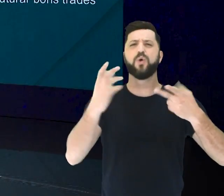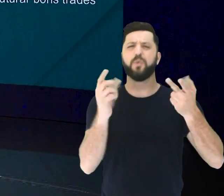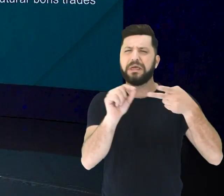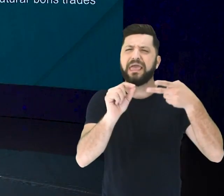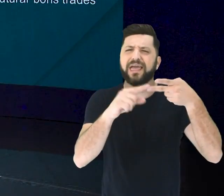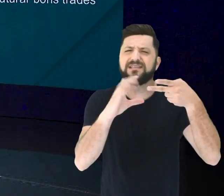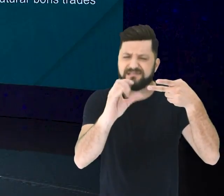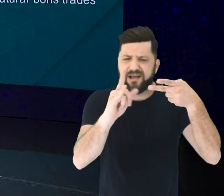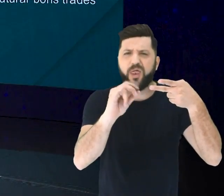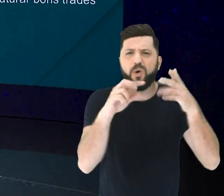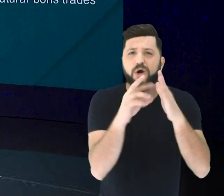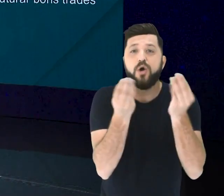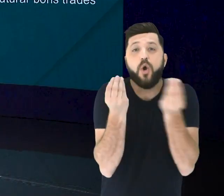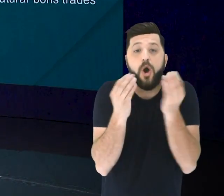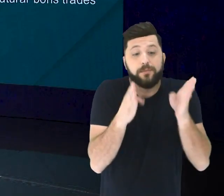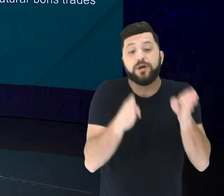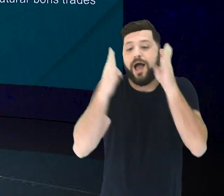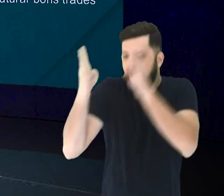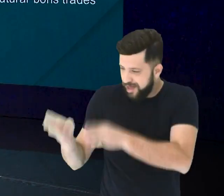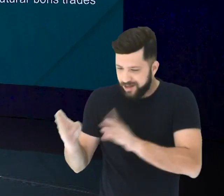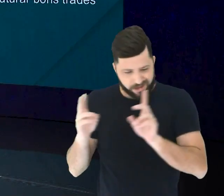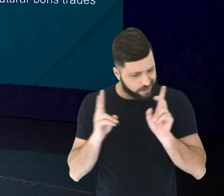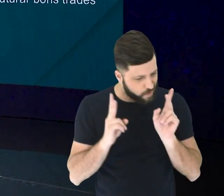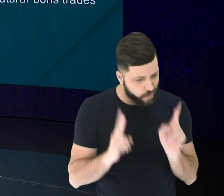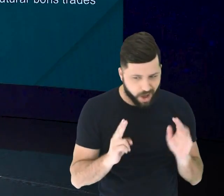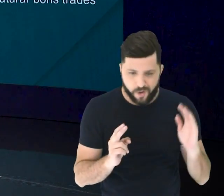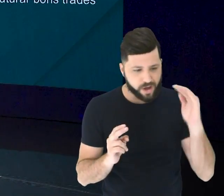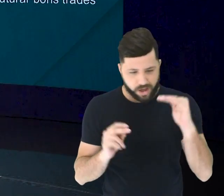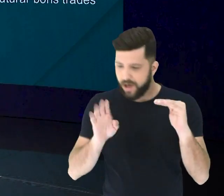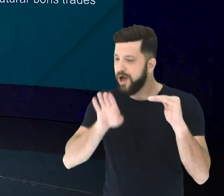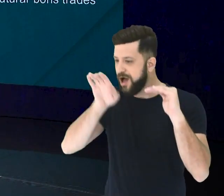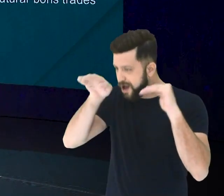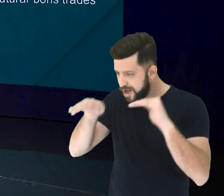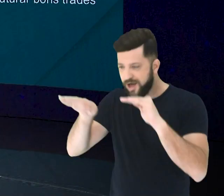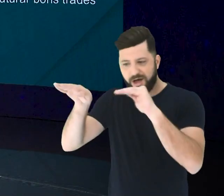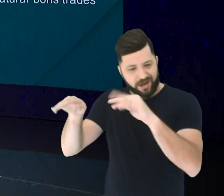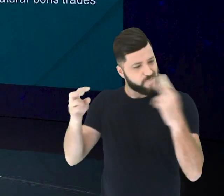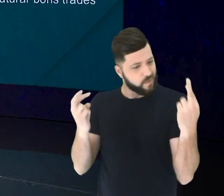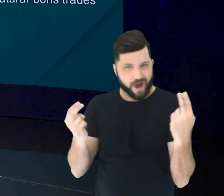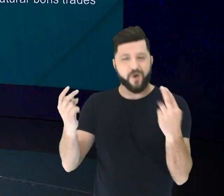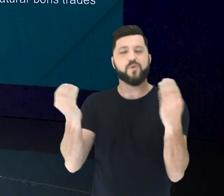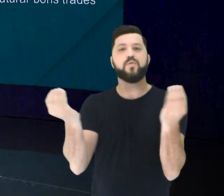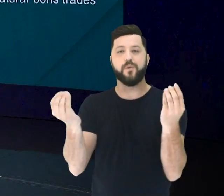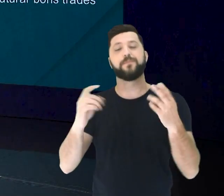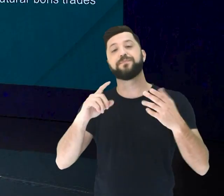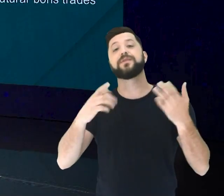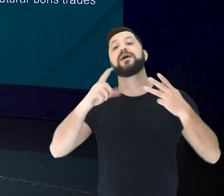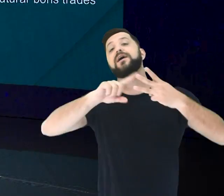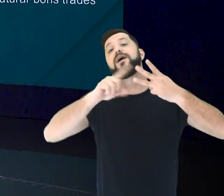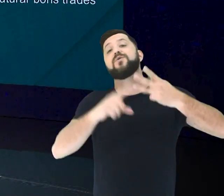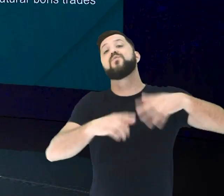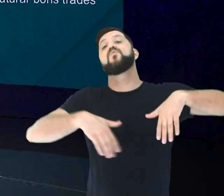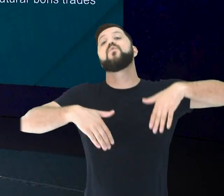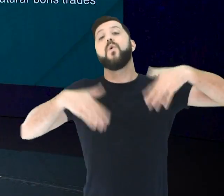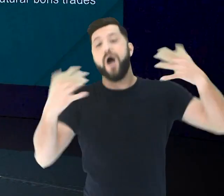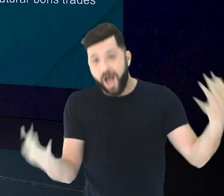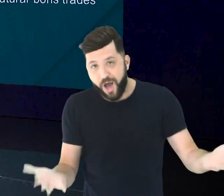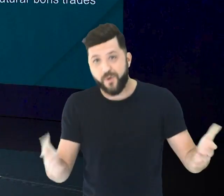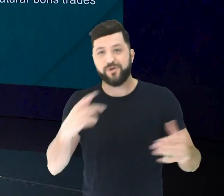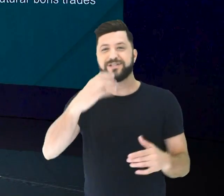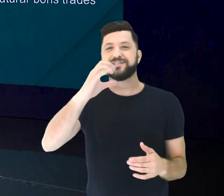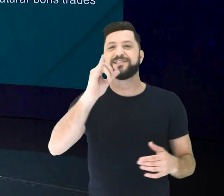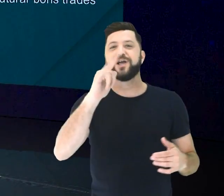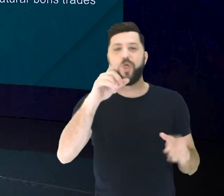depois eu vou falar para vocês de quais são os ciclos que tendem a trazer maior probabilidade na relacionando o